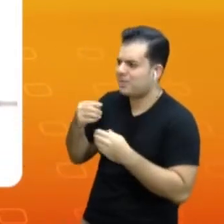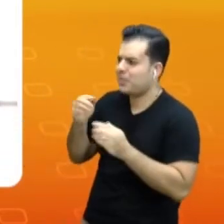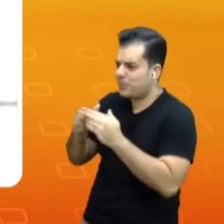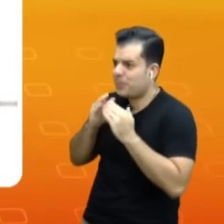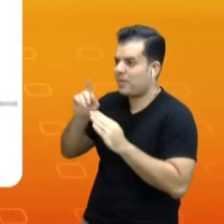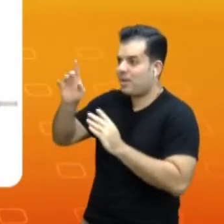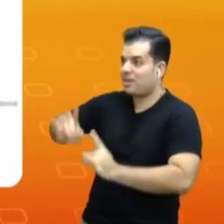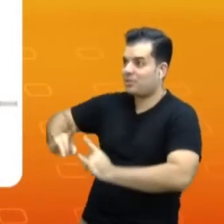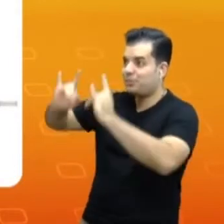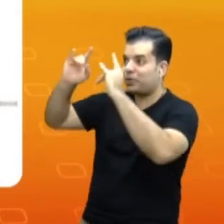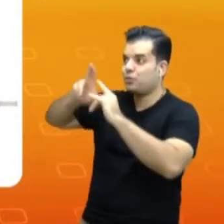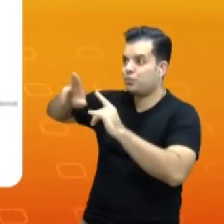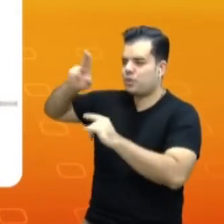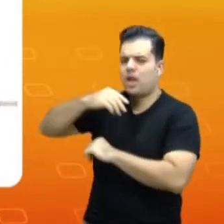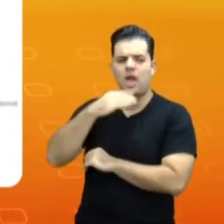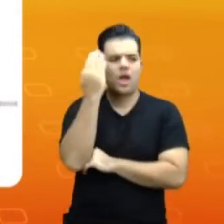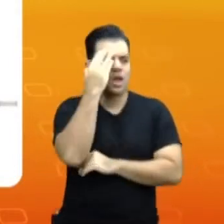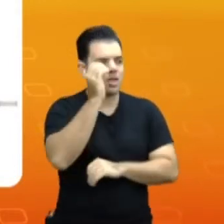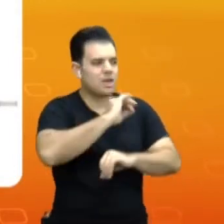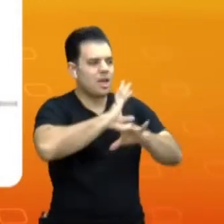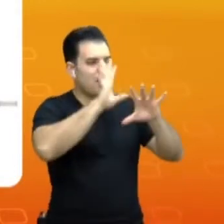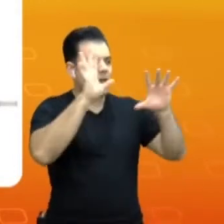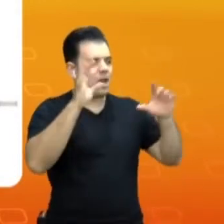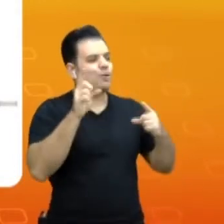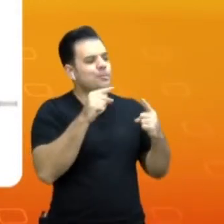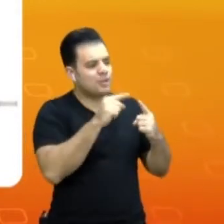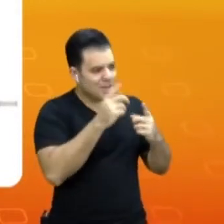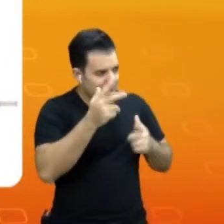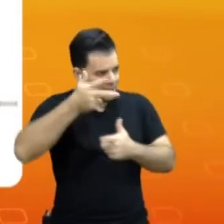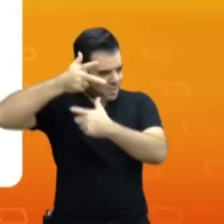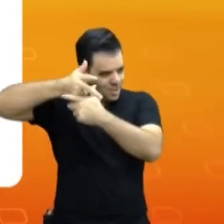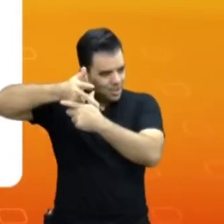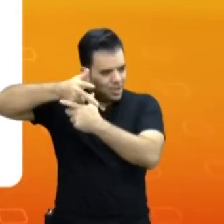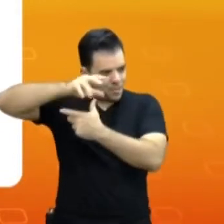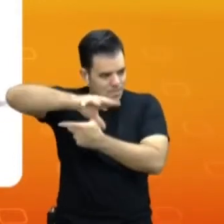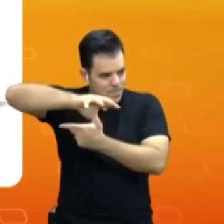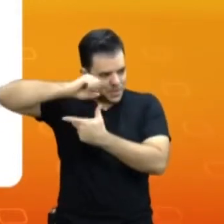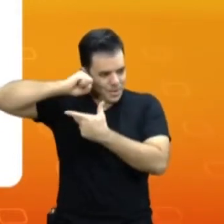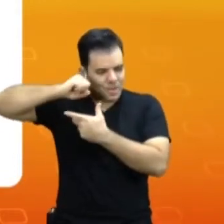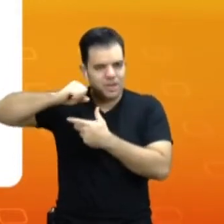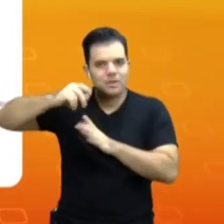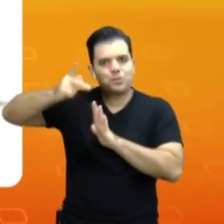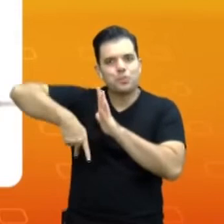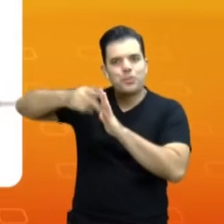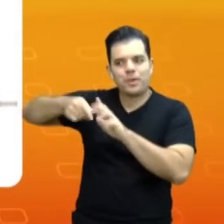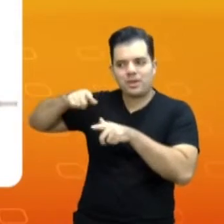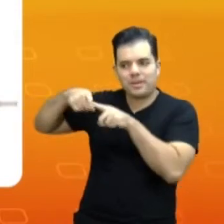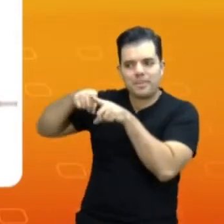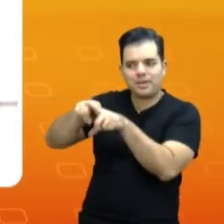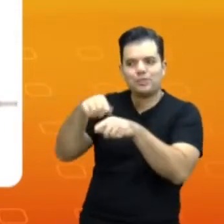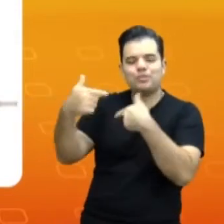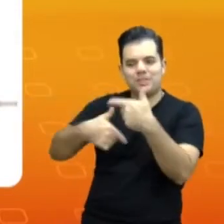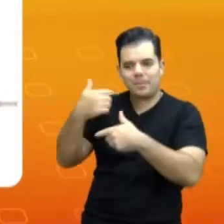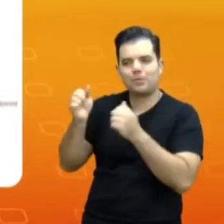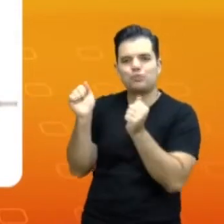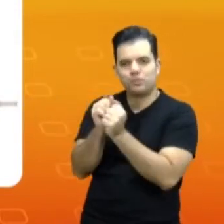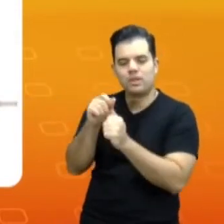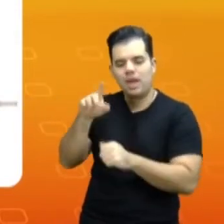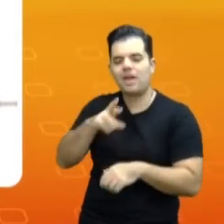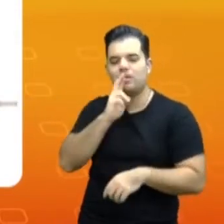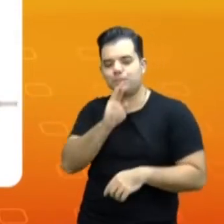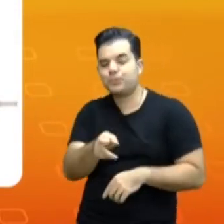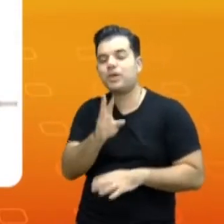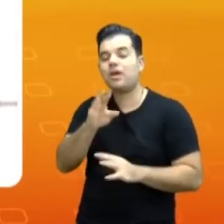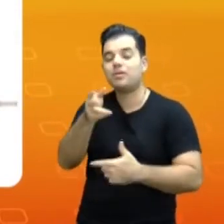objetivo e ajudaram, obviamente, demais ali em a gente trabalhar o projeto juntos, né. Então, respondendo a sua pergunta, a gente colocou 3